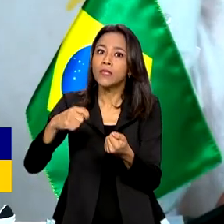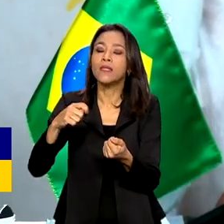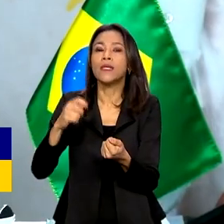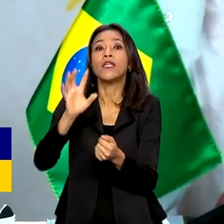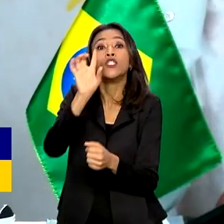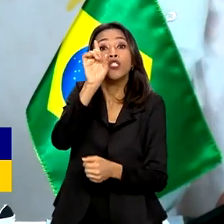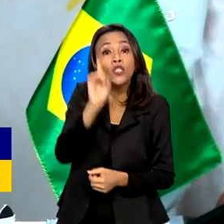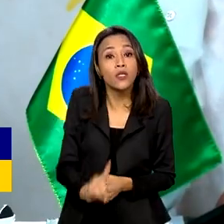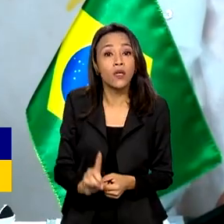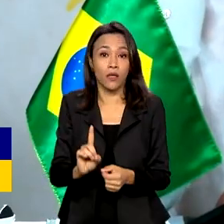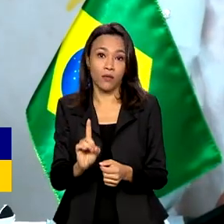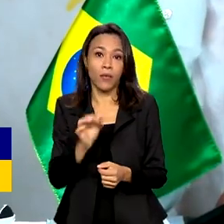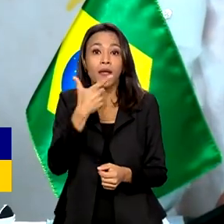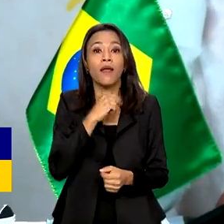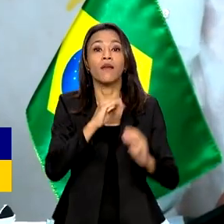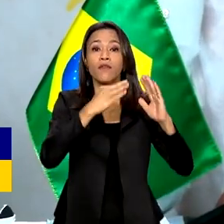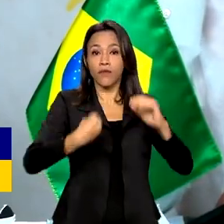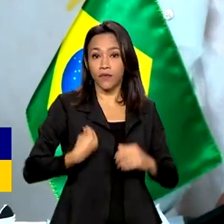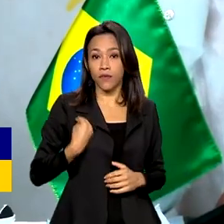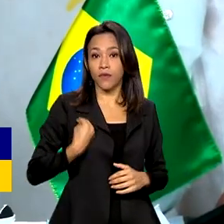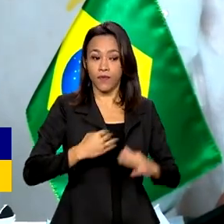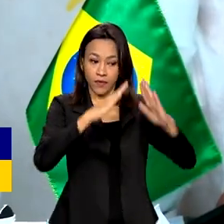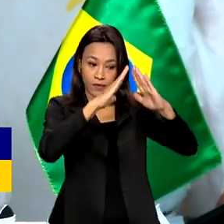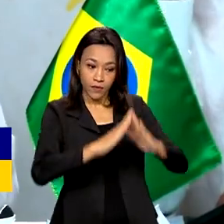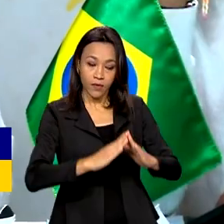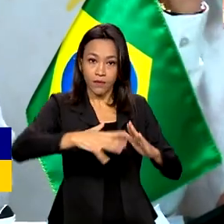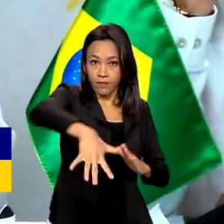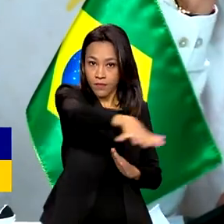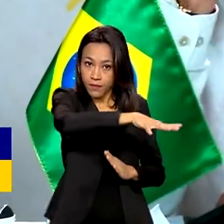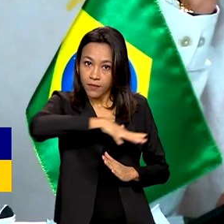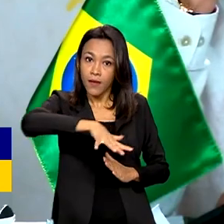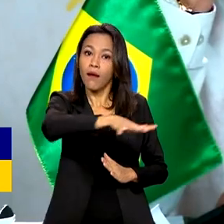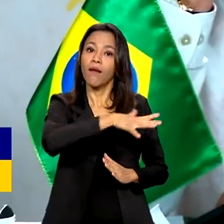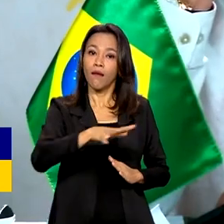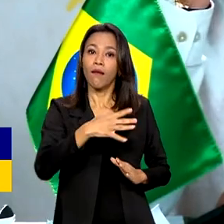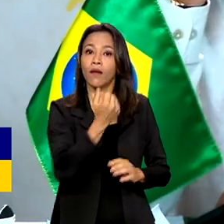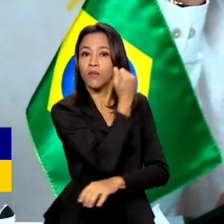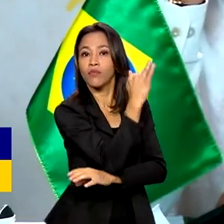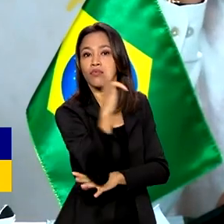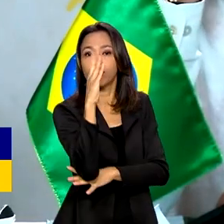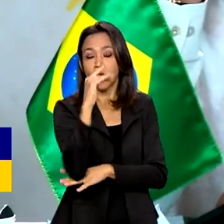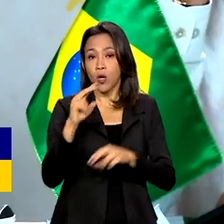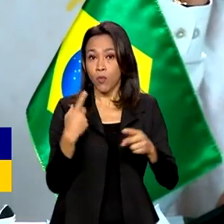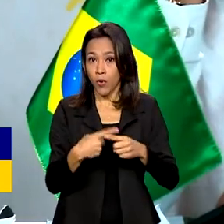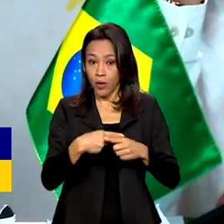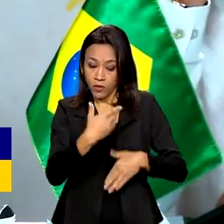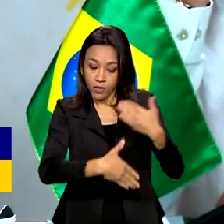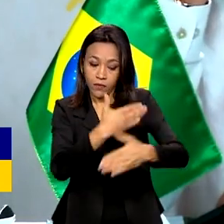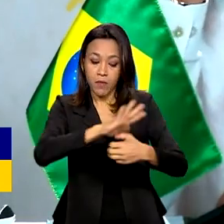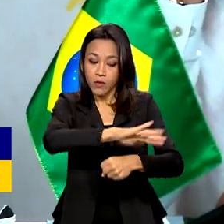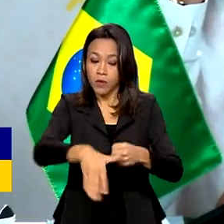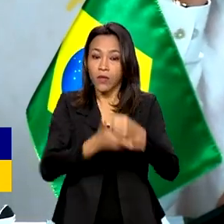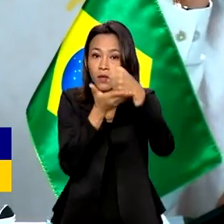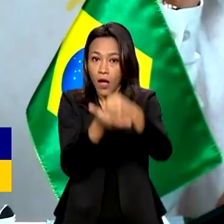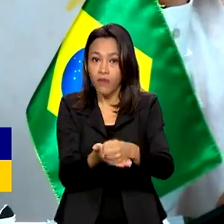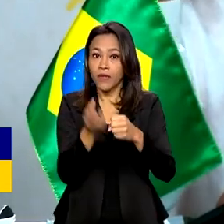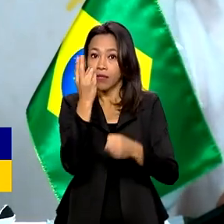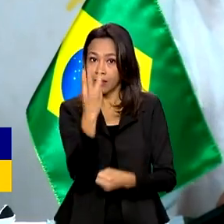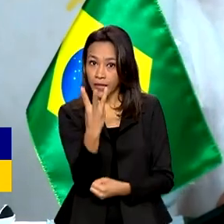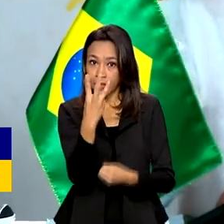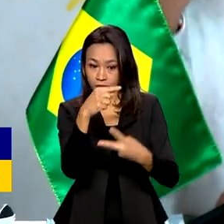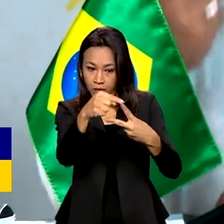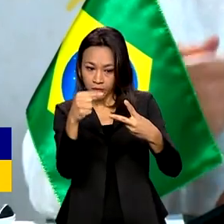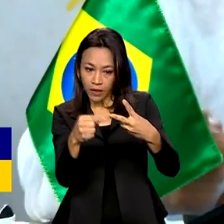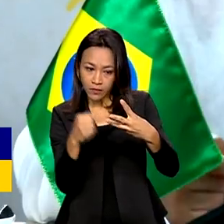viver bem dos habitantes da Amazônia. Afinal, o desenvolvimento sustentável possui três dimensões